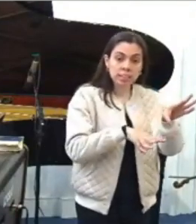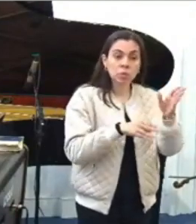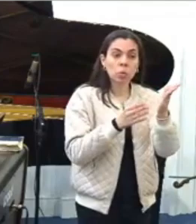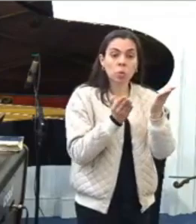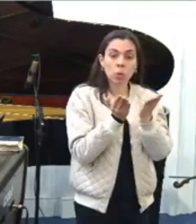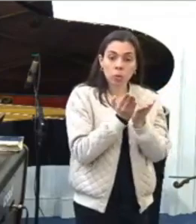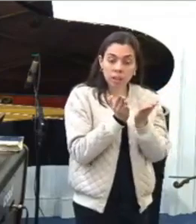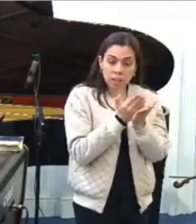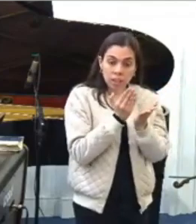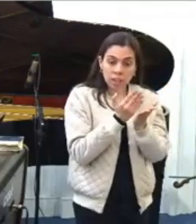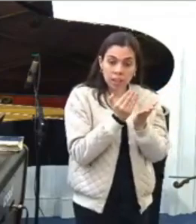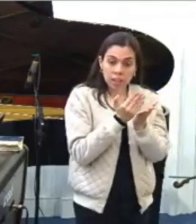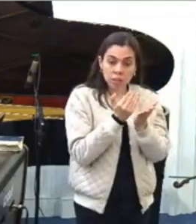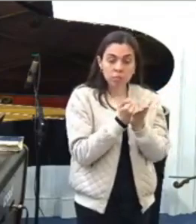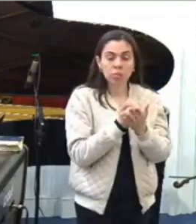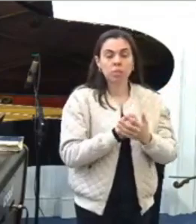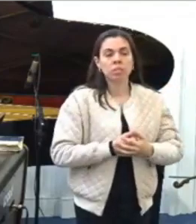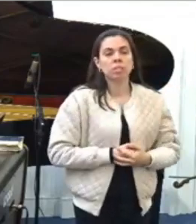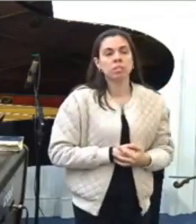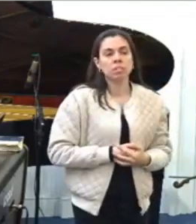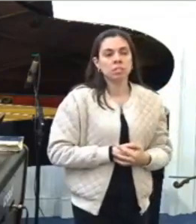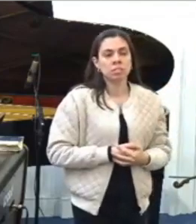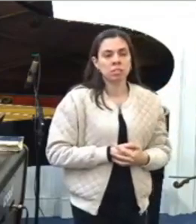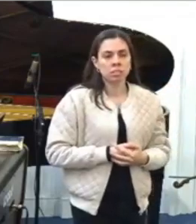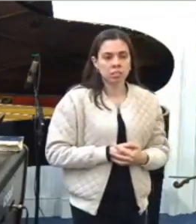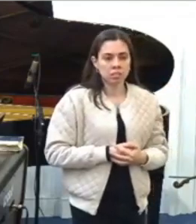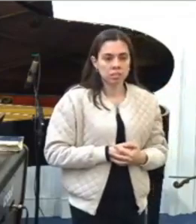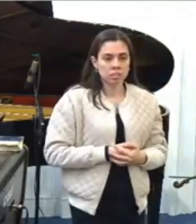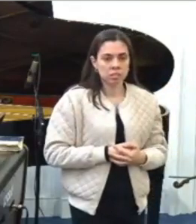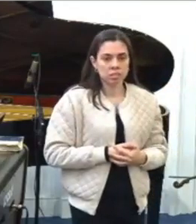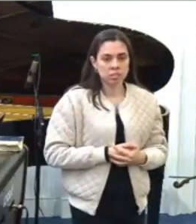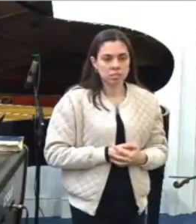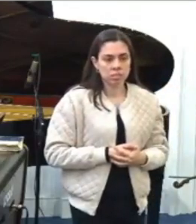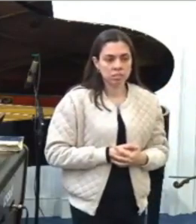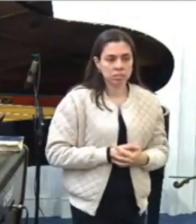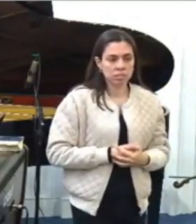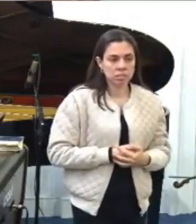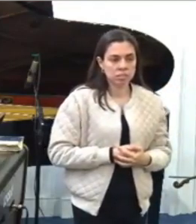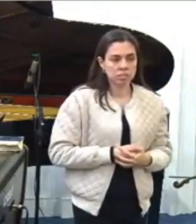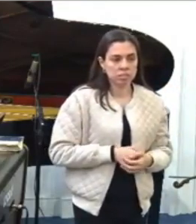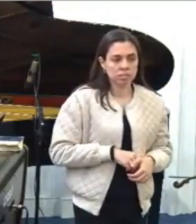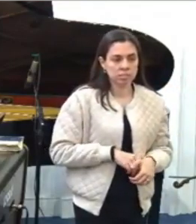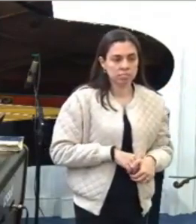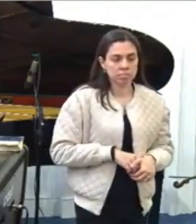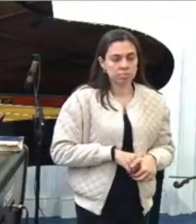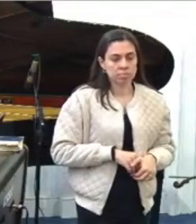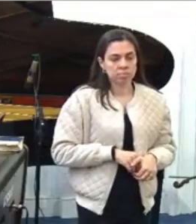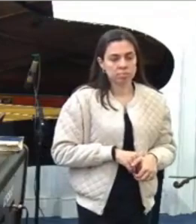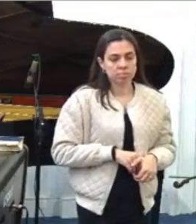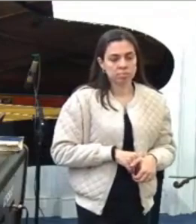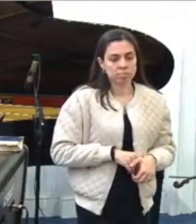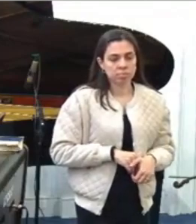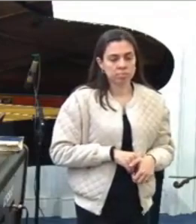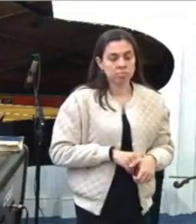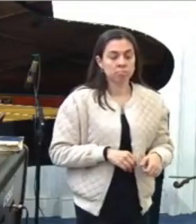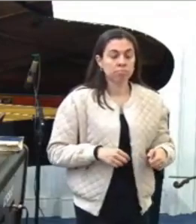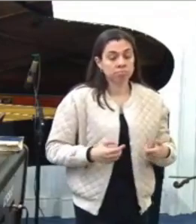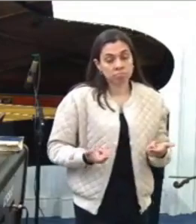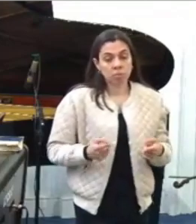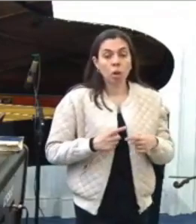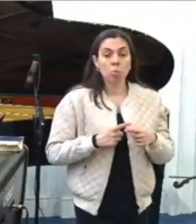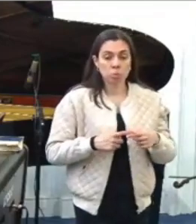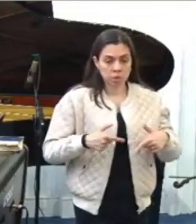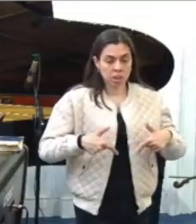como conseguir estar munindo aqueles que estão diretamente num campo de batalha. Nós também